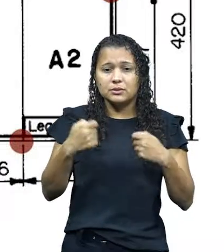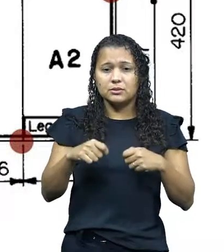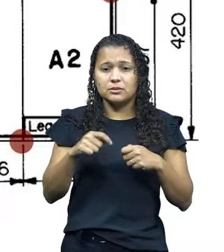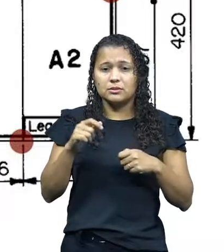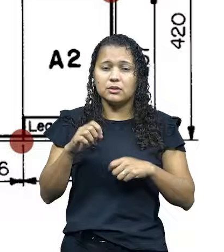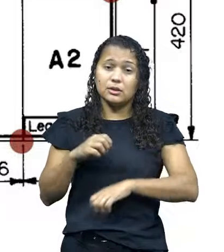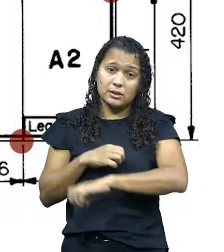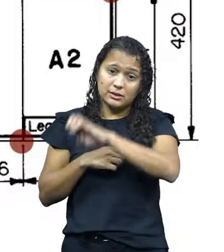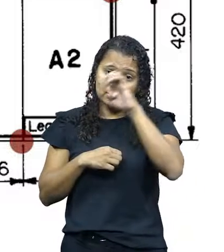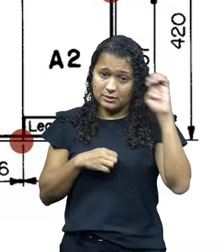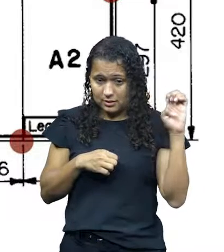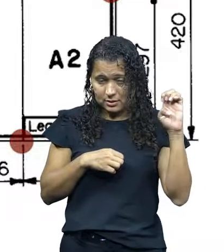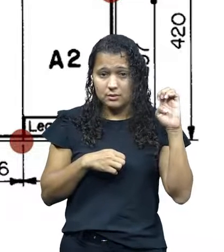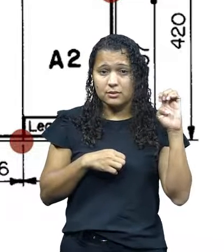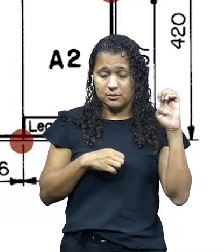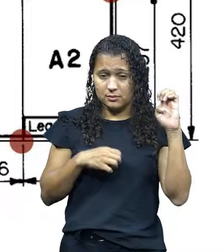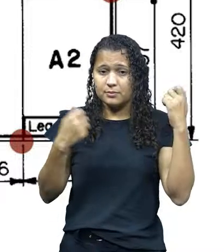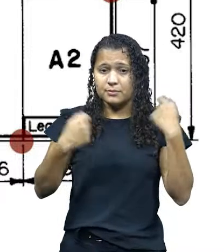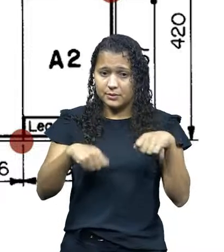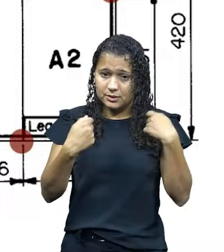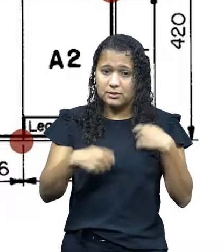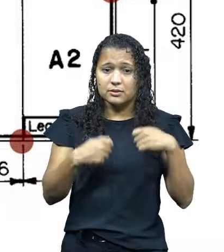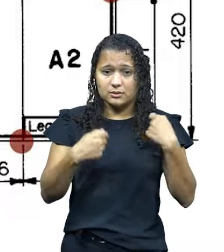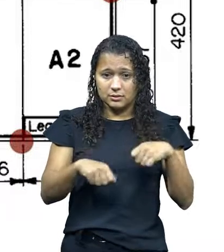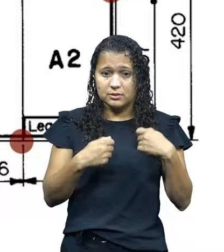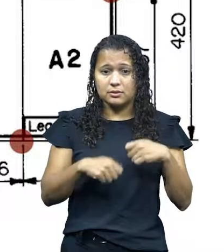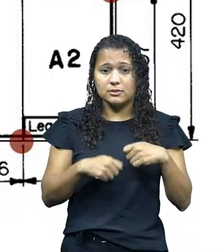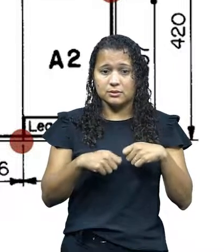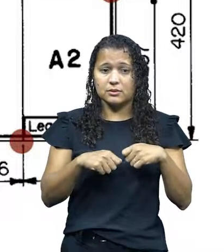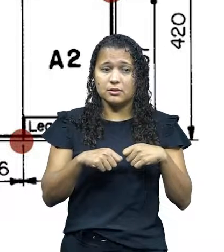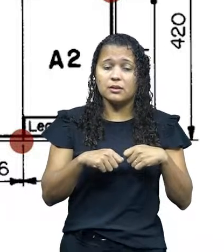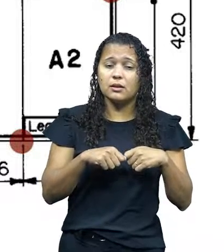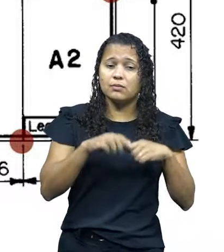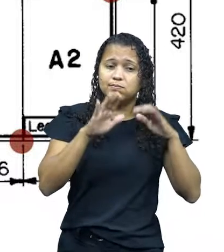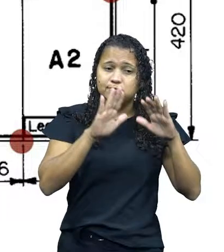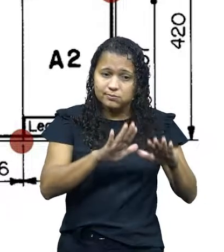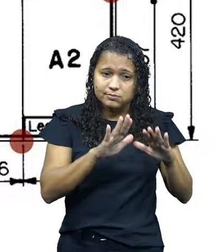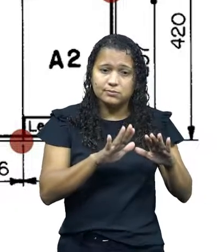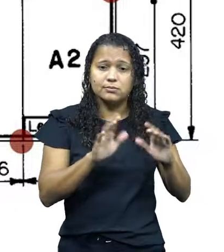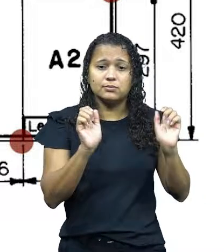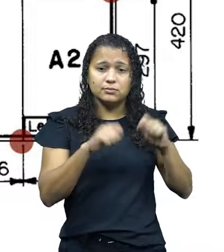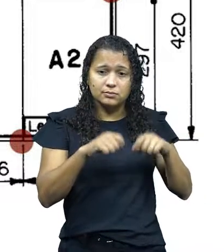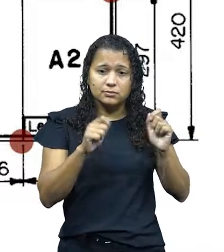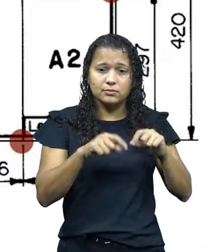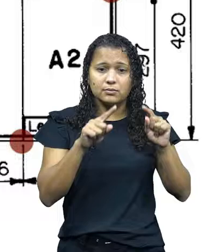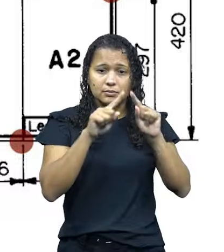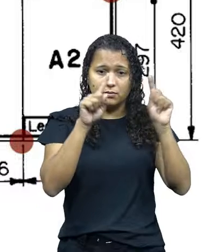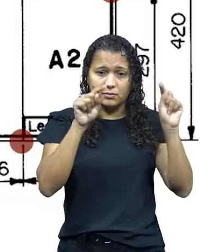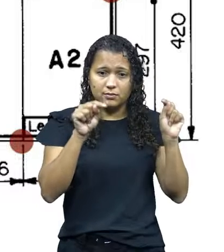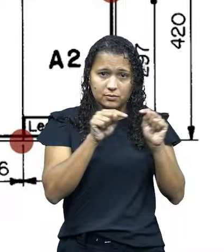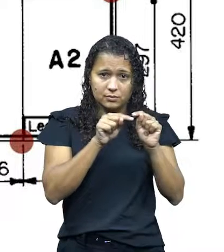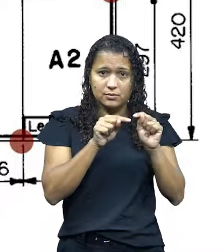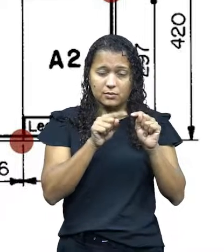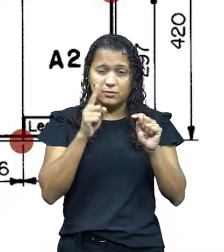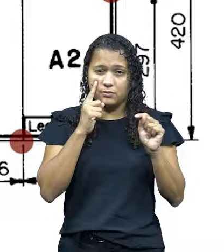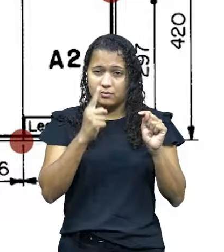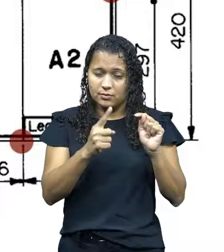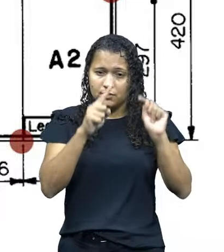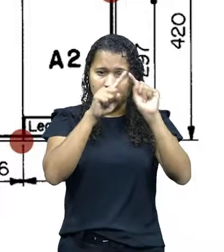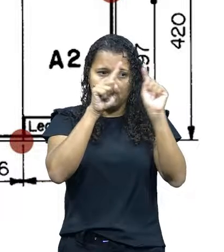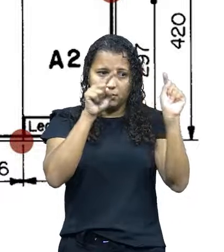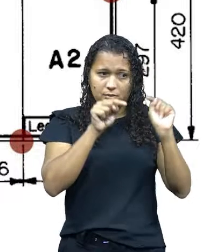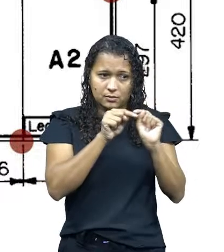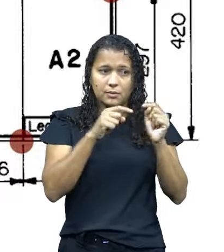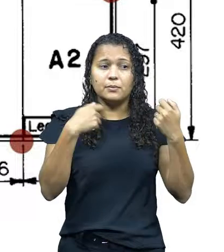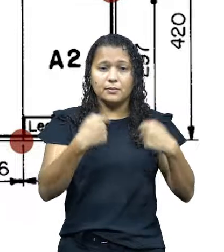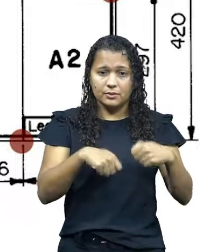lateral esquerda desta folha deve ser reservada para perfuração e o canto superior, observe, o